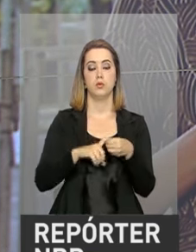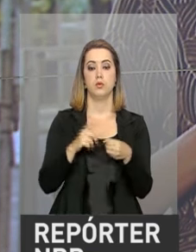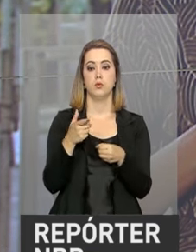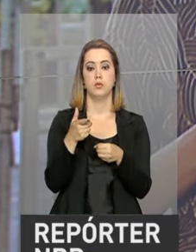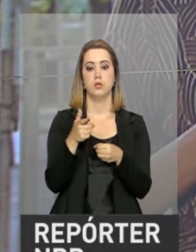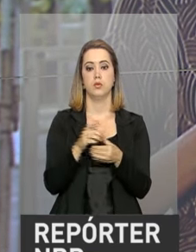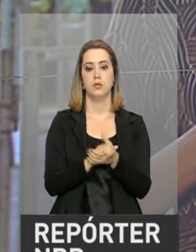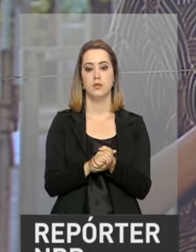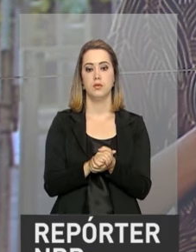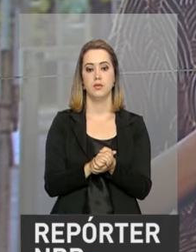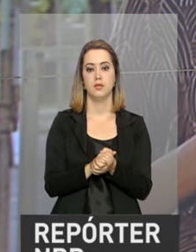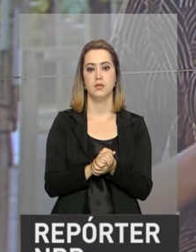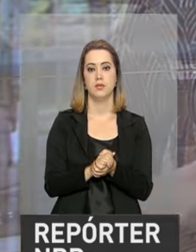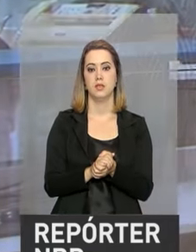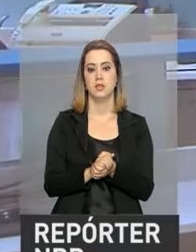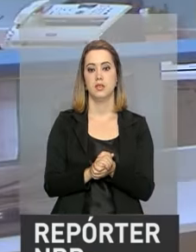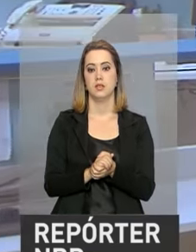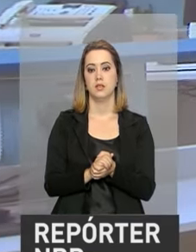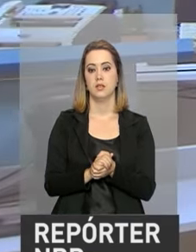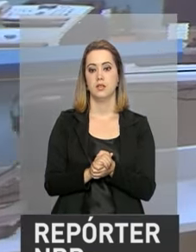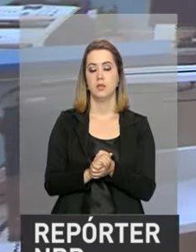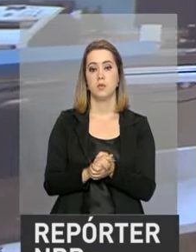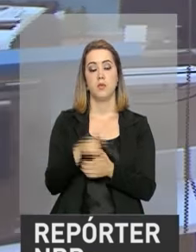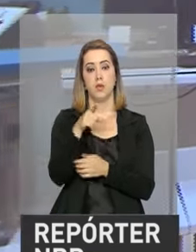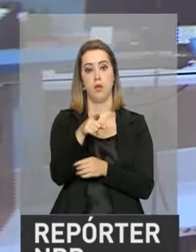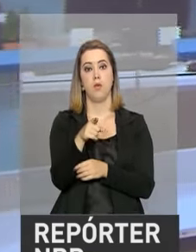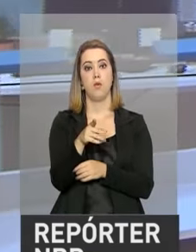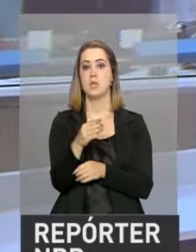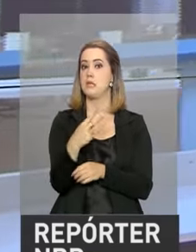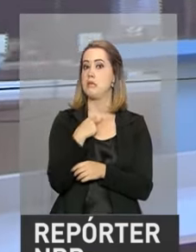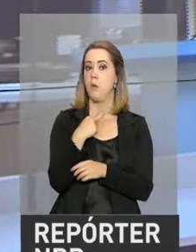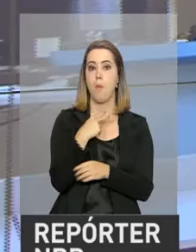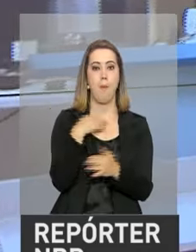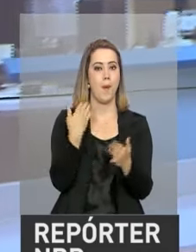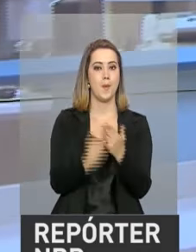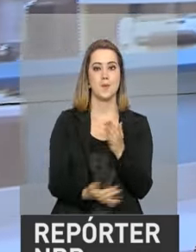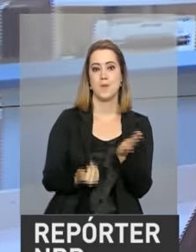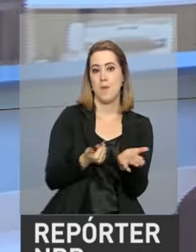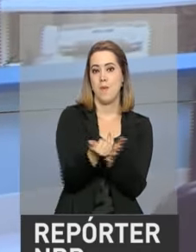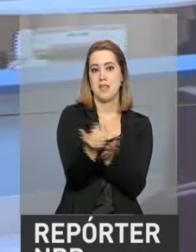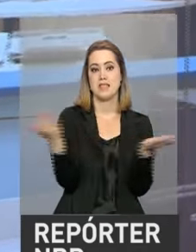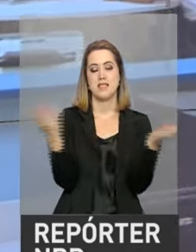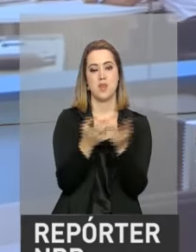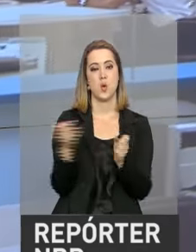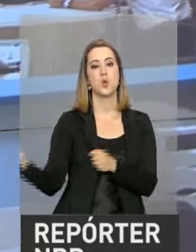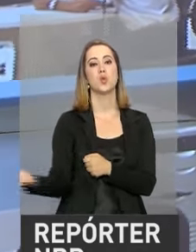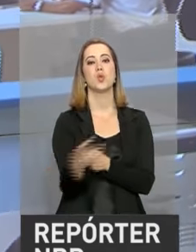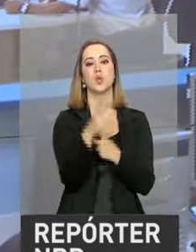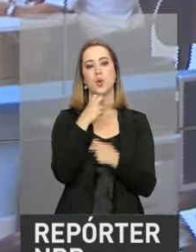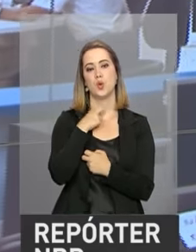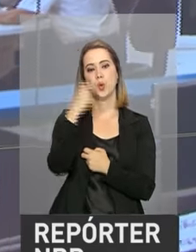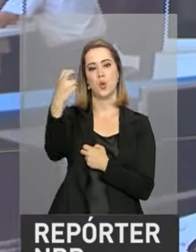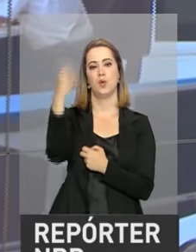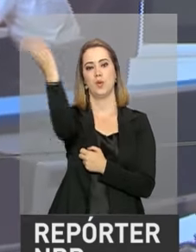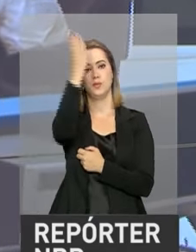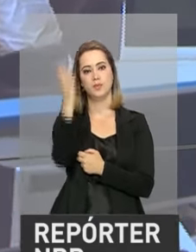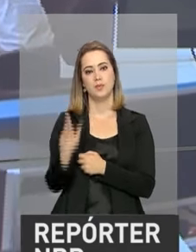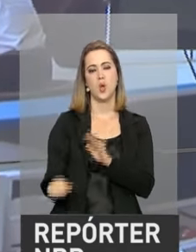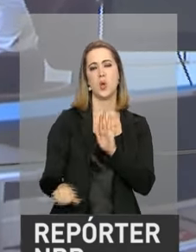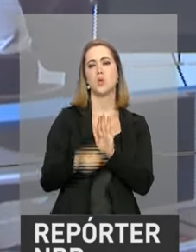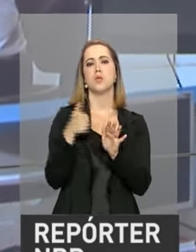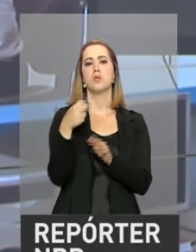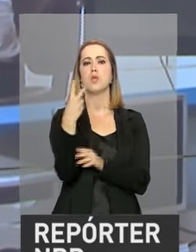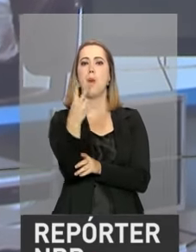momento com você por aí. Obrigado. E você não pode perder. Começa hoje a transmissão da Nova Voz do Brasil. Os primeiros